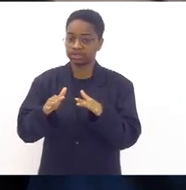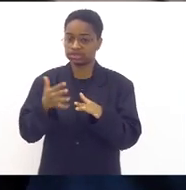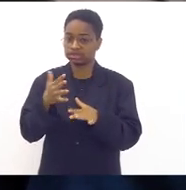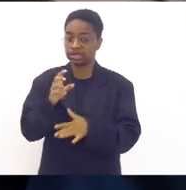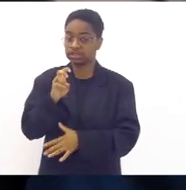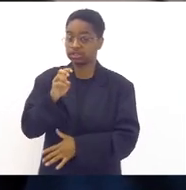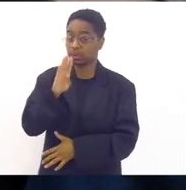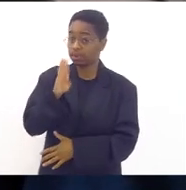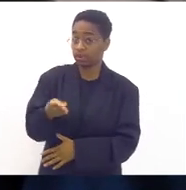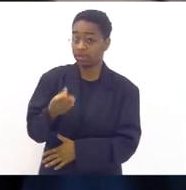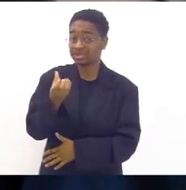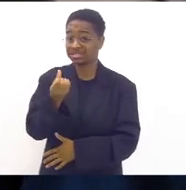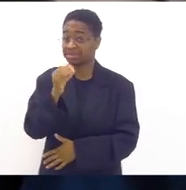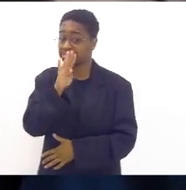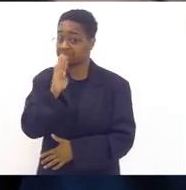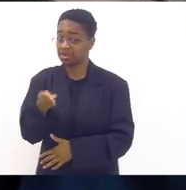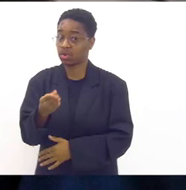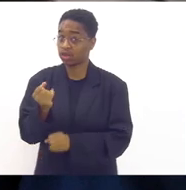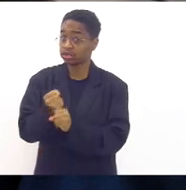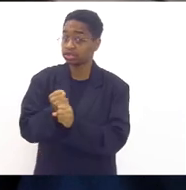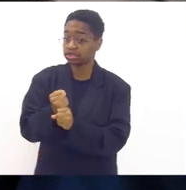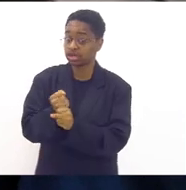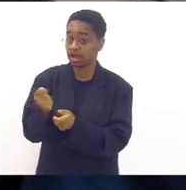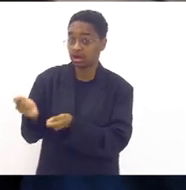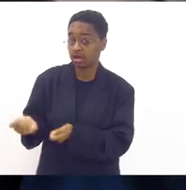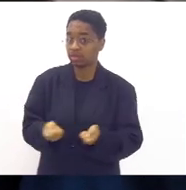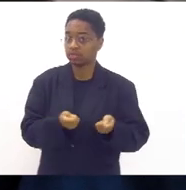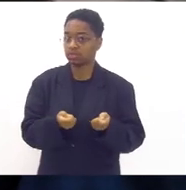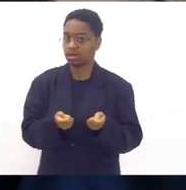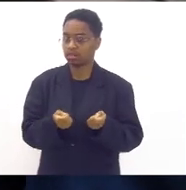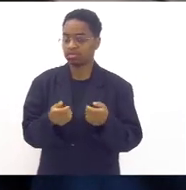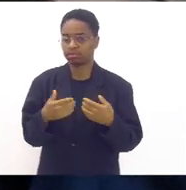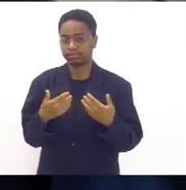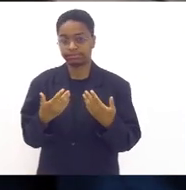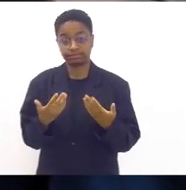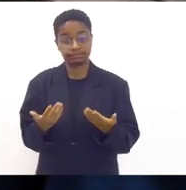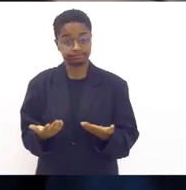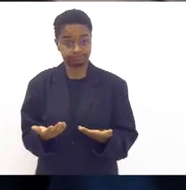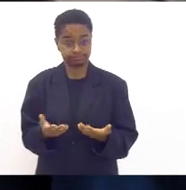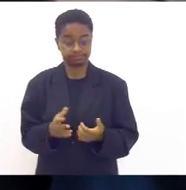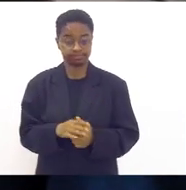bilhões, 6 bilhões, etc. Ano. E aí,